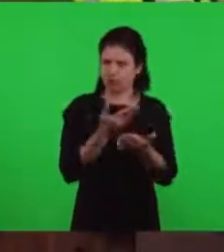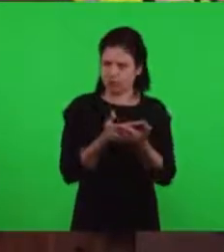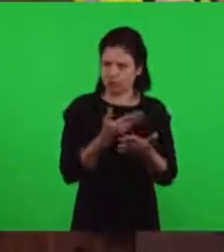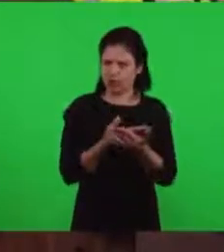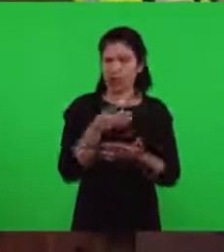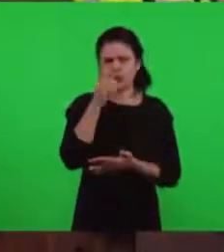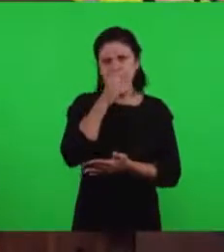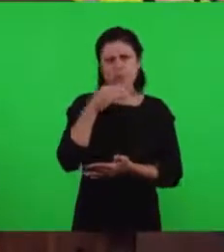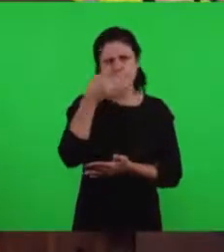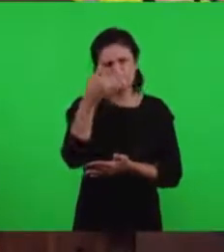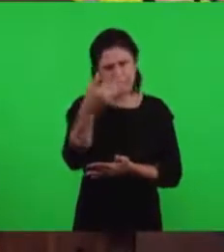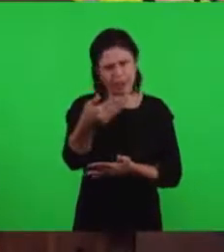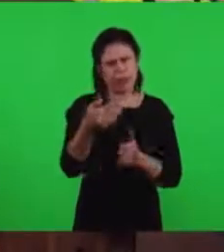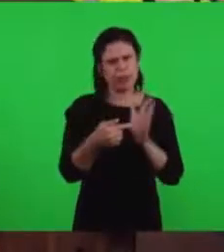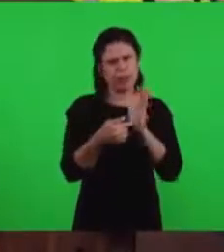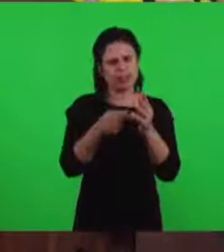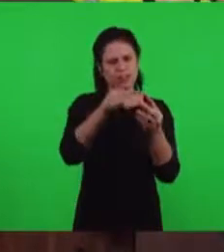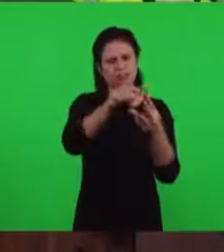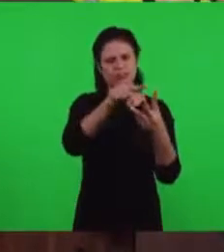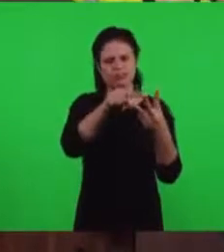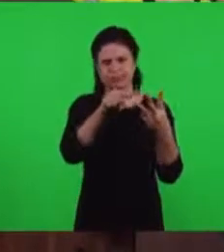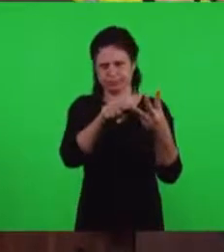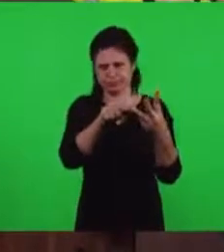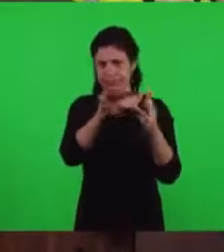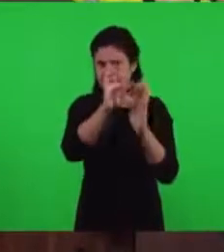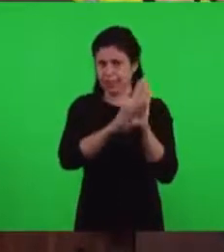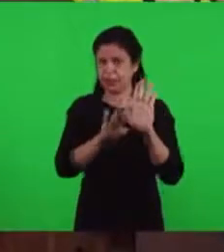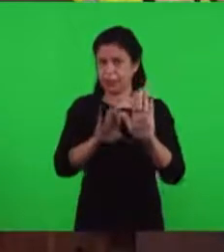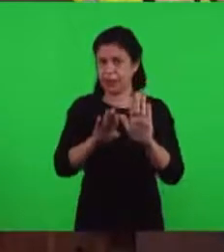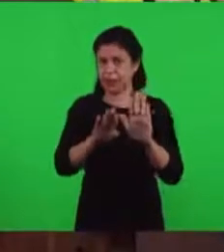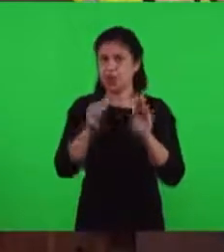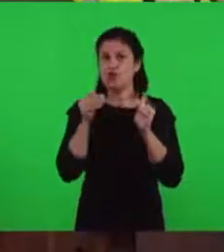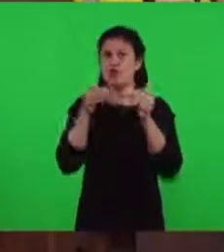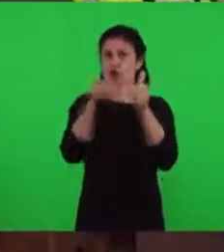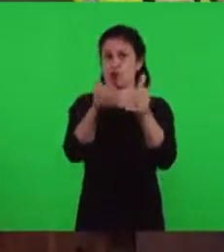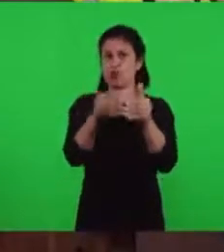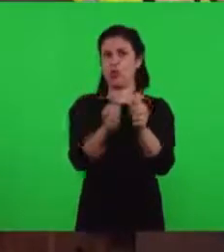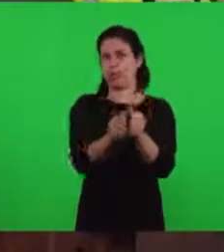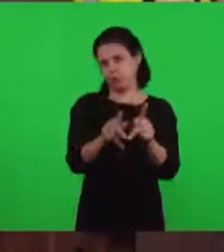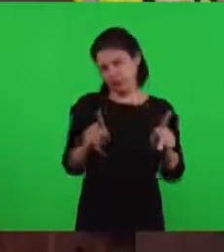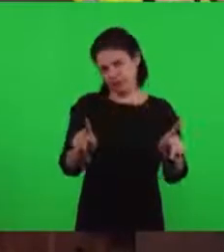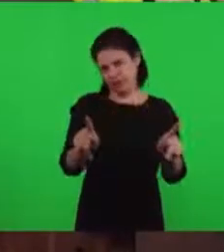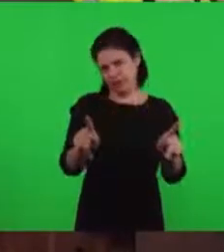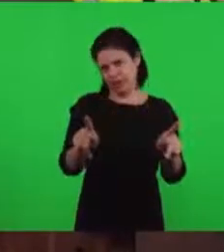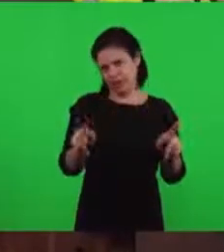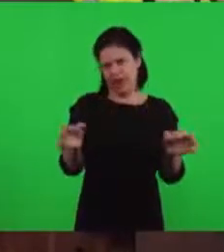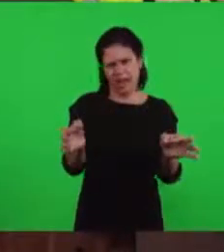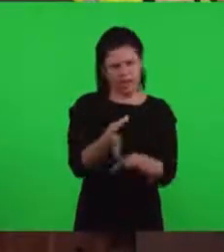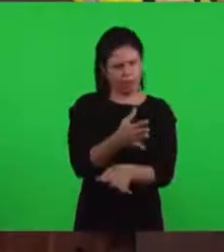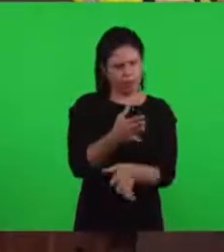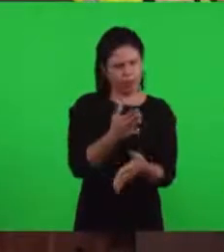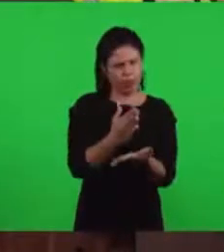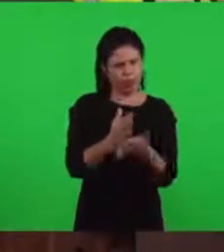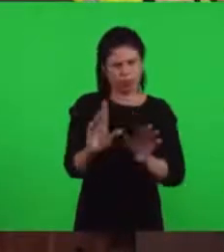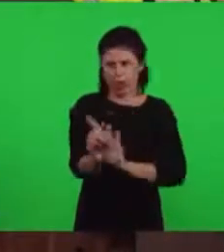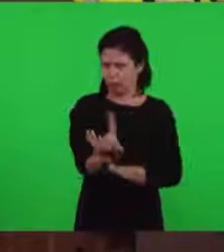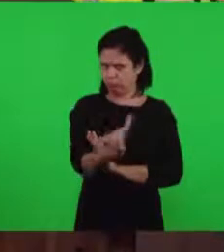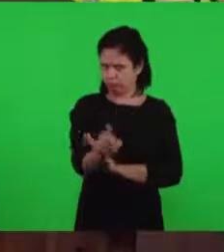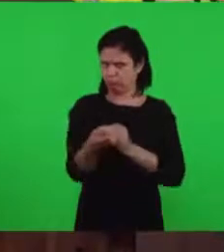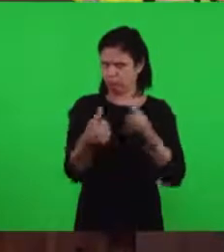aqui com ênfase ao livro de apocalipse porque dele ainda não vamos sair foi muito